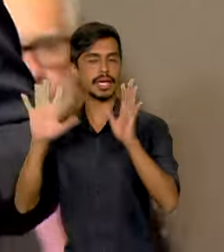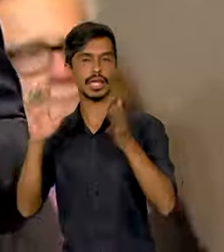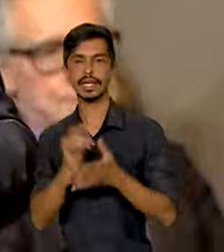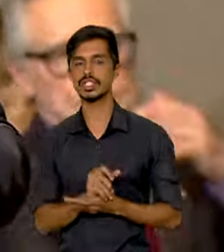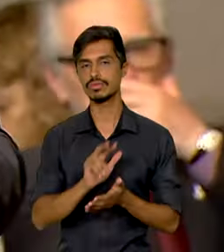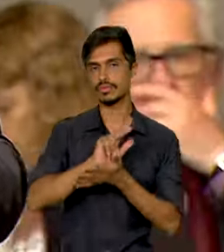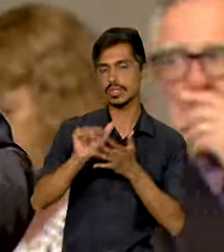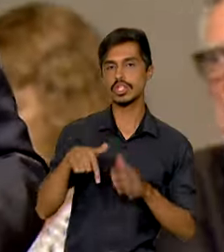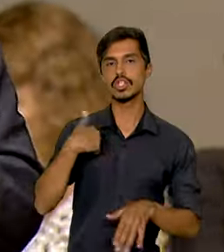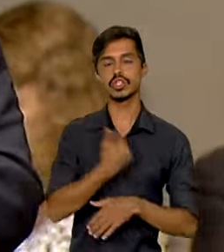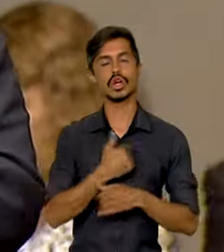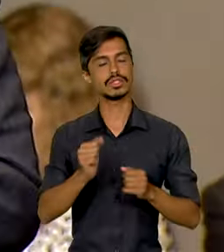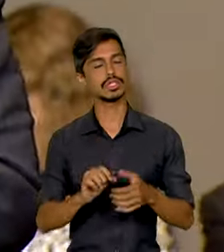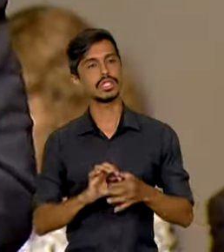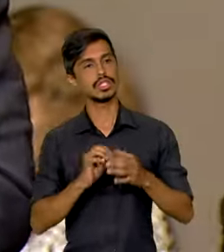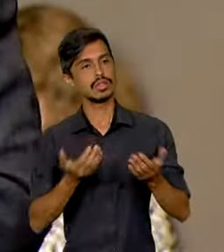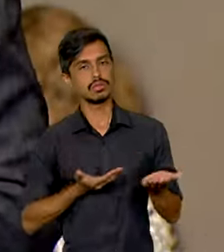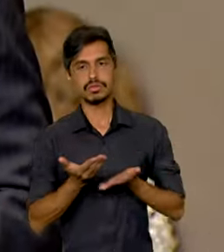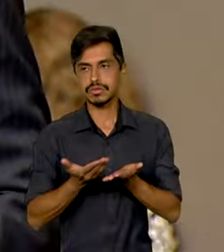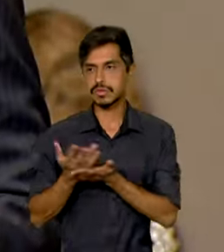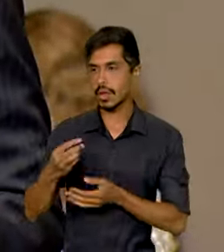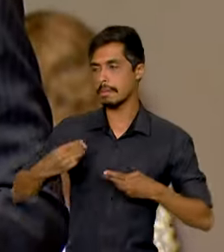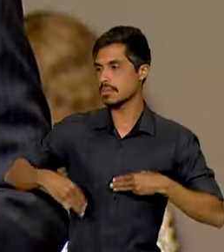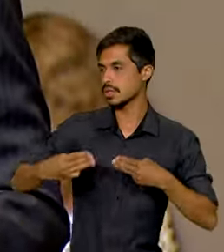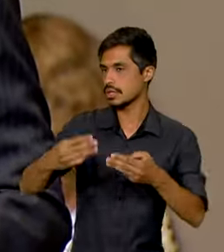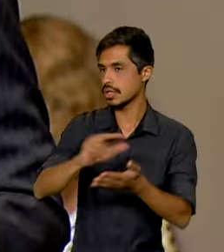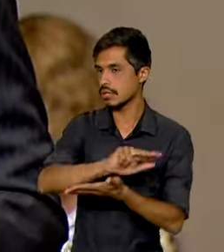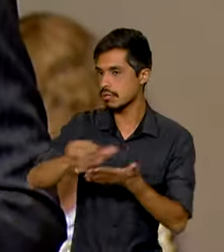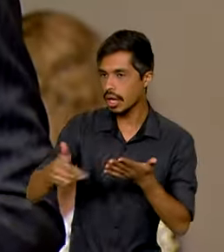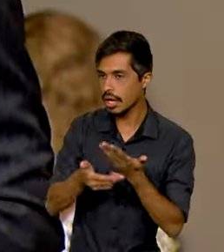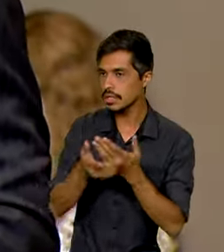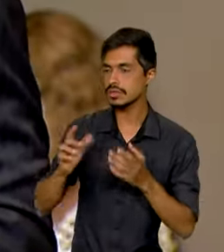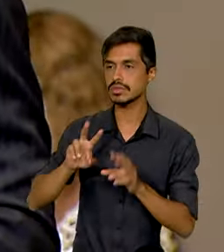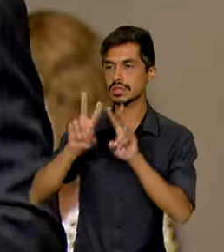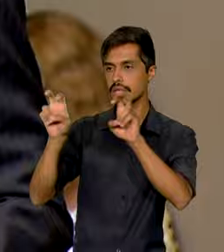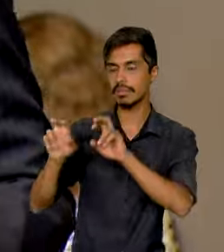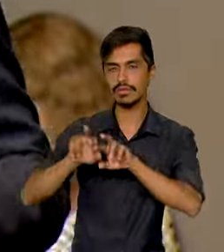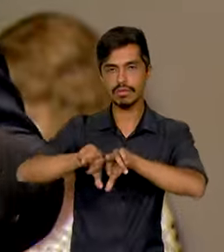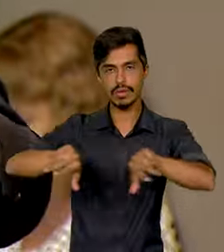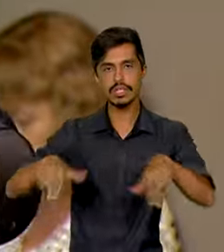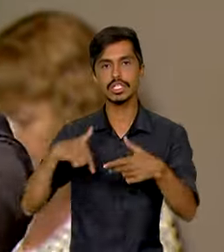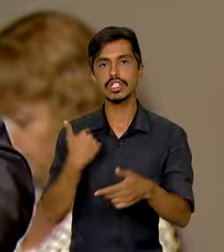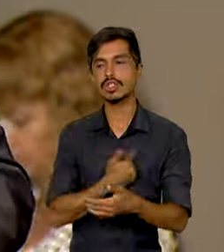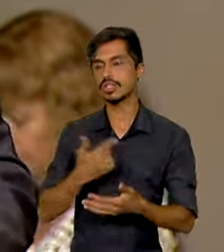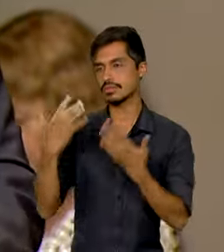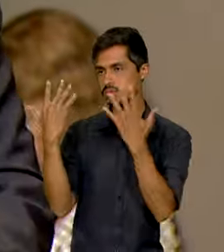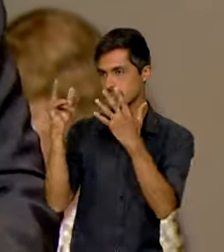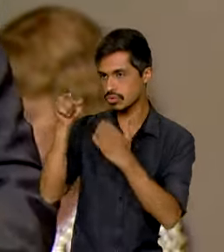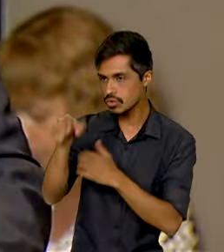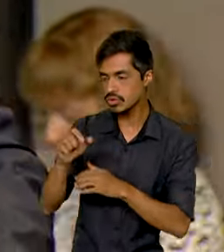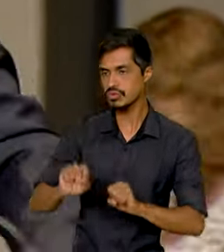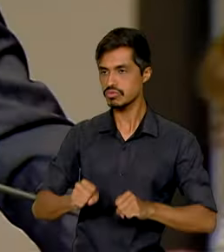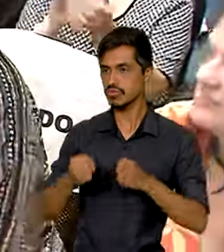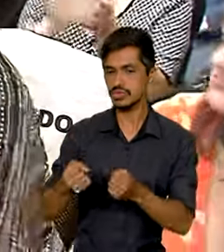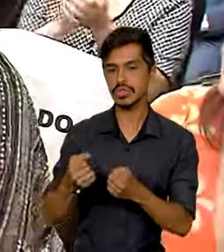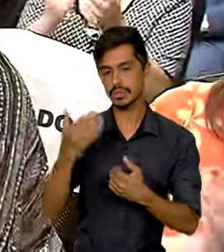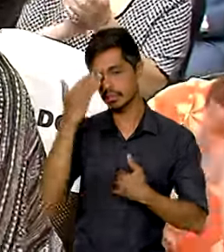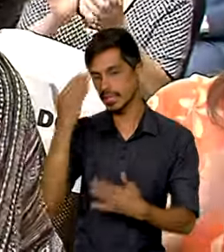nós estamos à disposição dos ministérios temáticos, saudando mais uma vez a iniciativa de vocês. Muito obrigado.